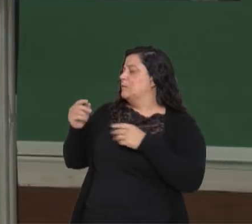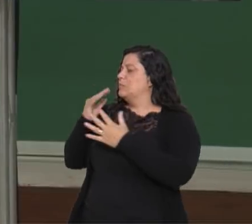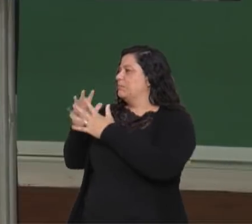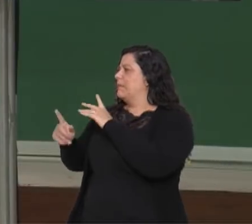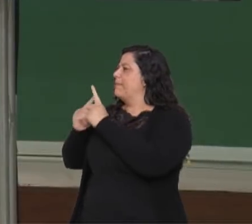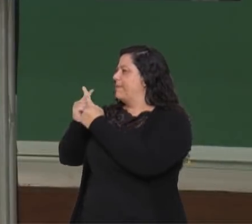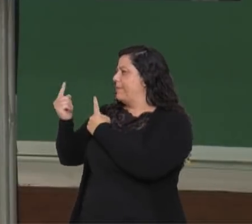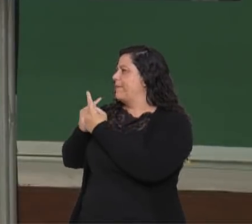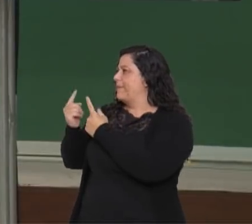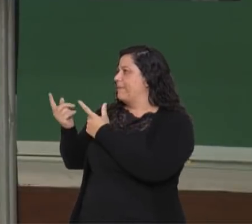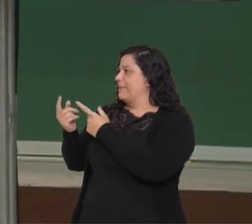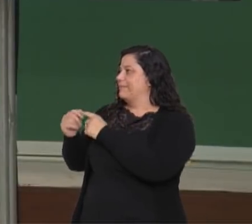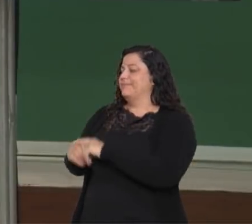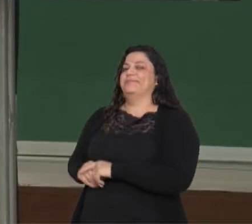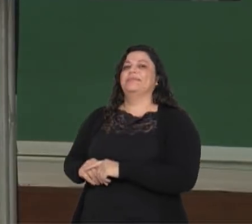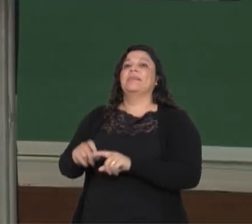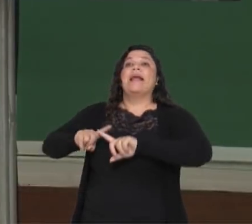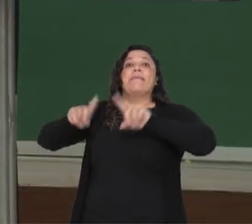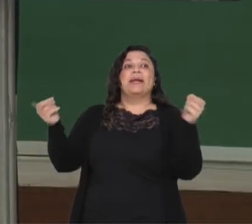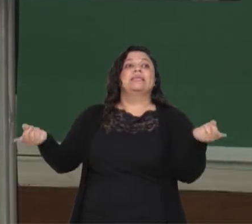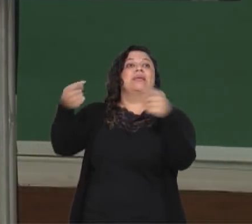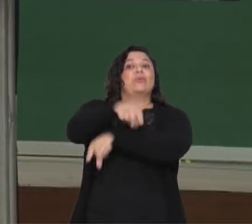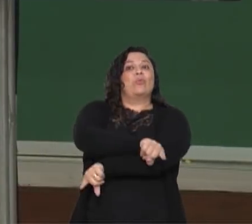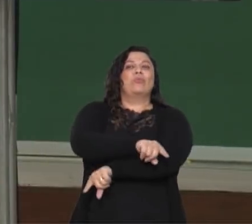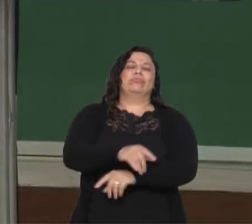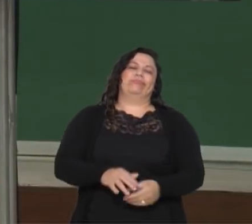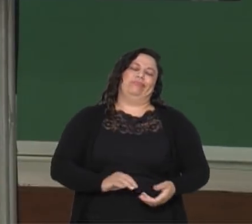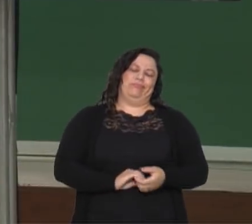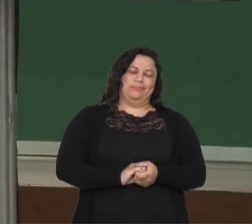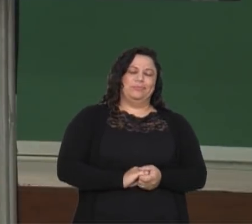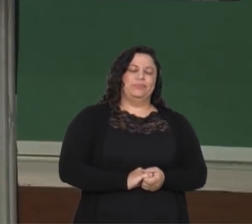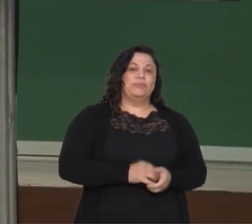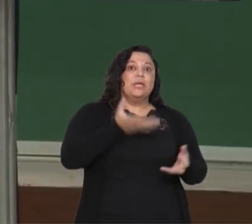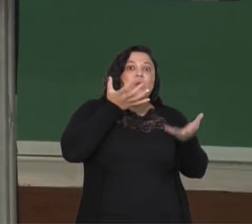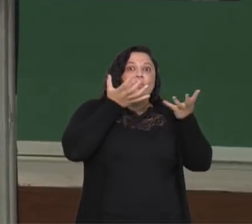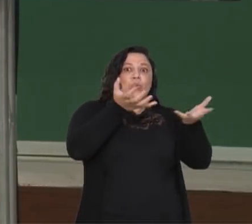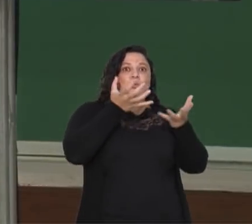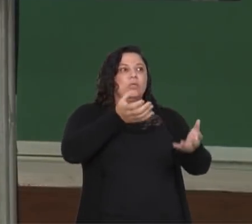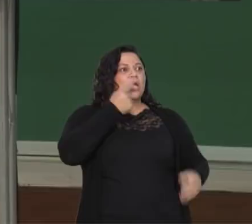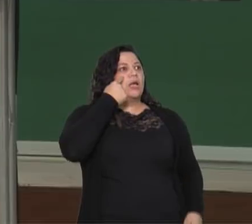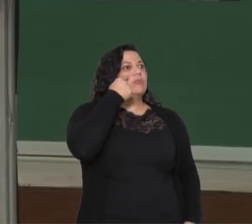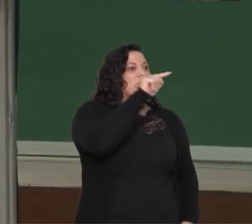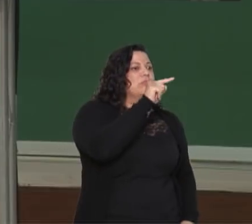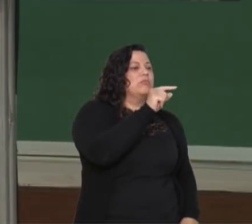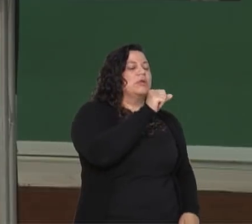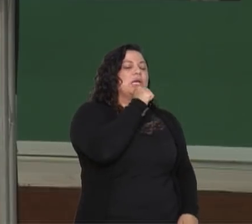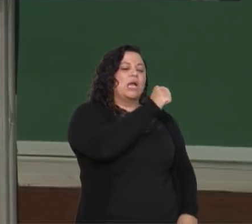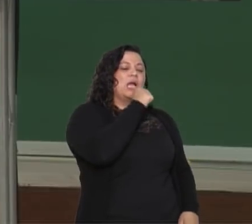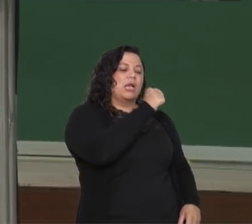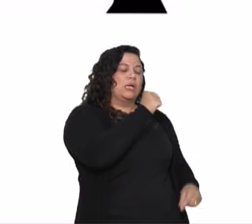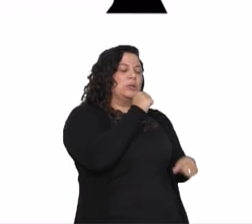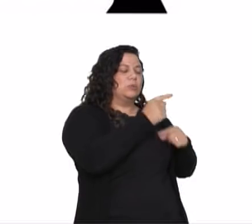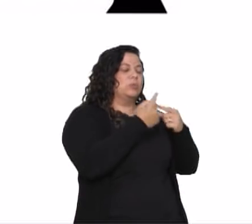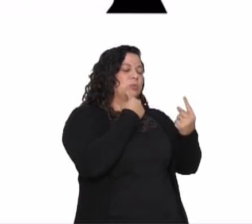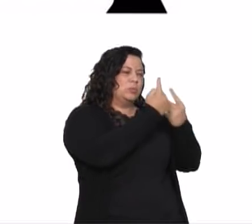estiver muito atenta, ela muito interessada, as pessoas conversando próxima, vai ser o ruído.